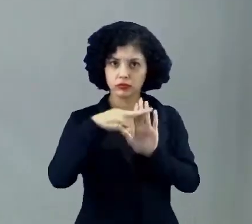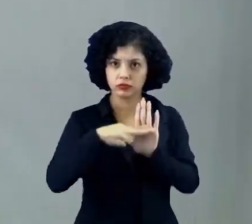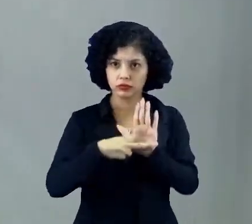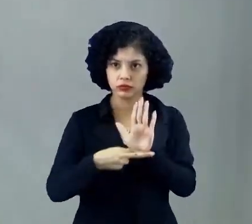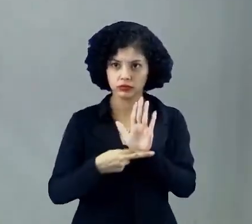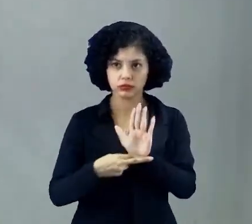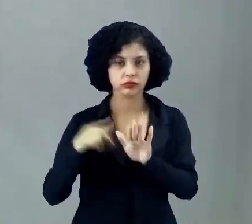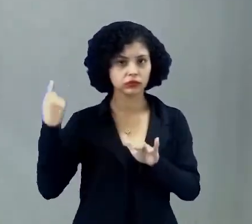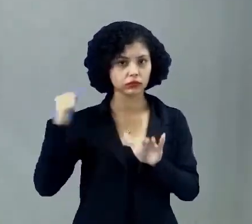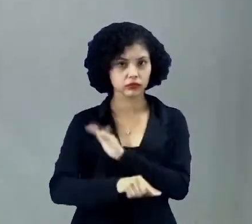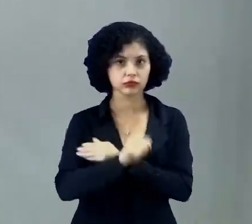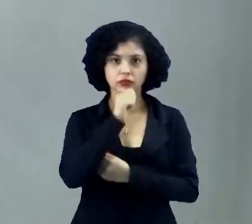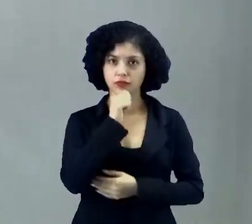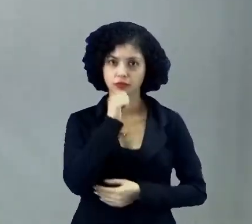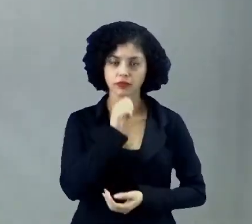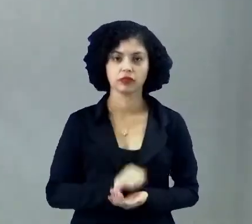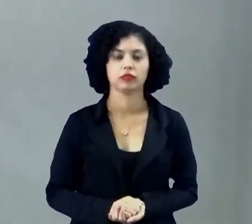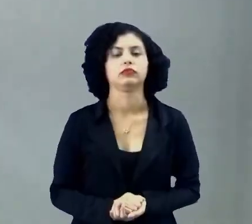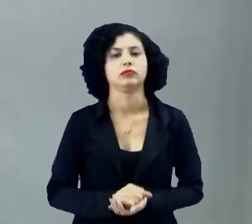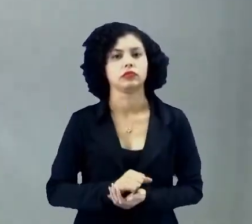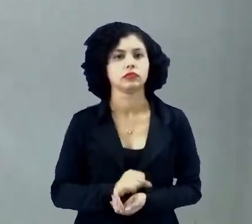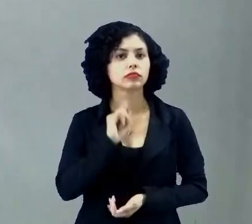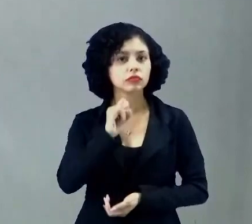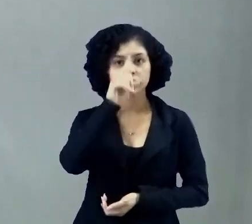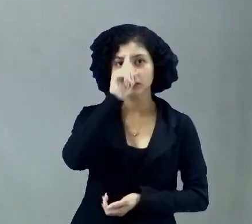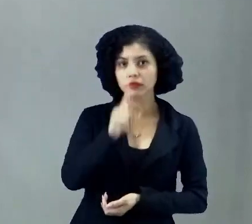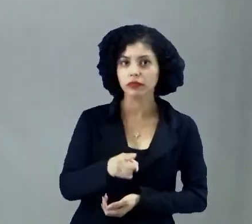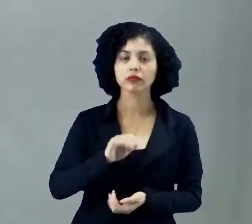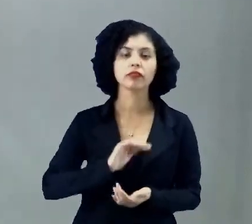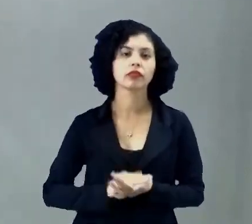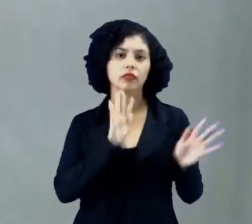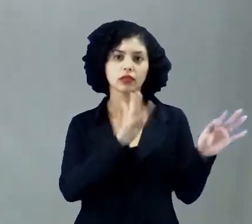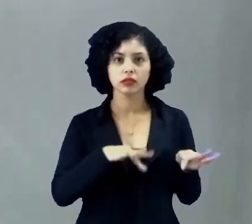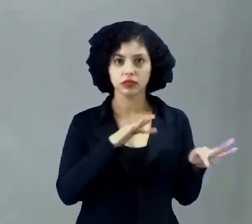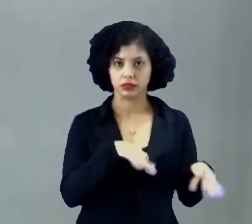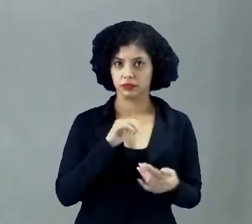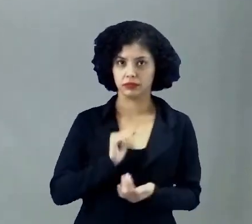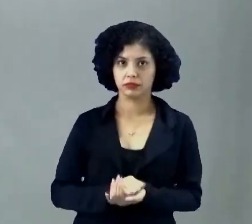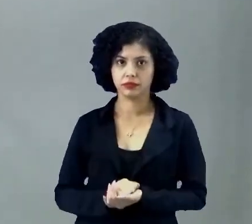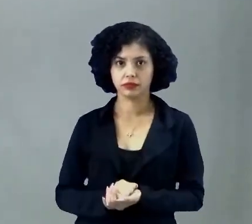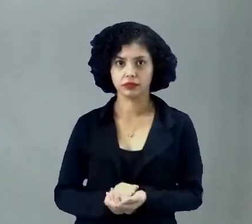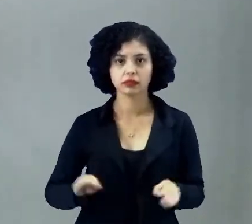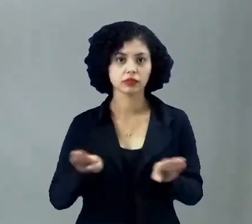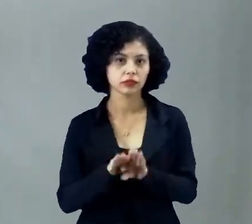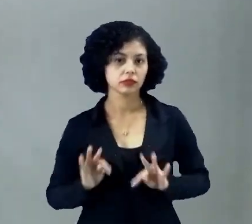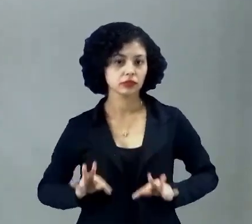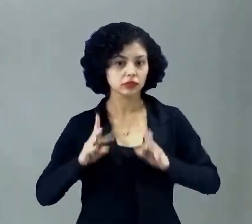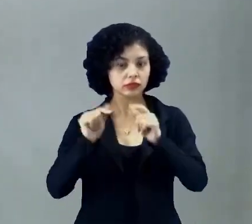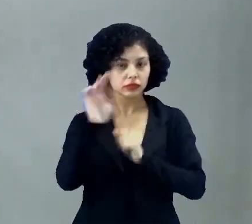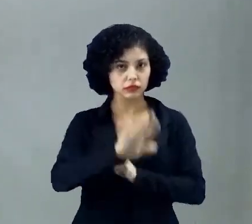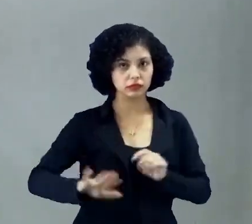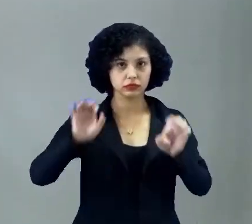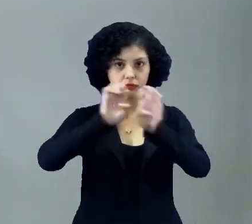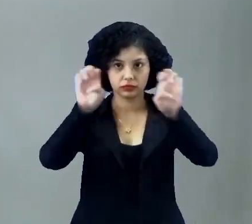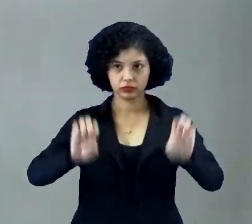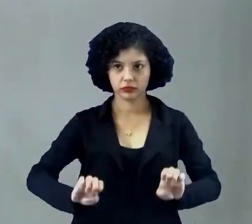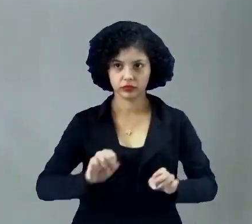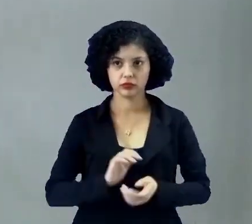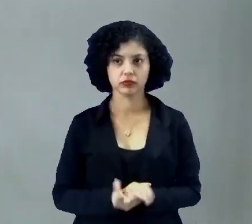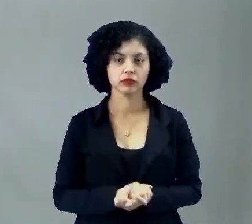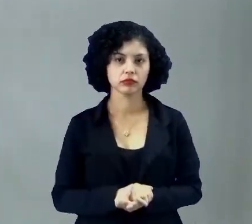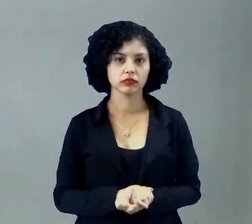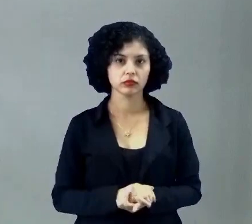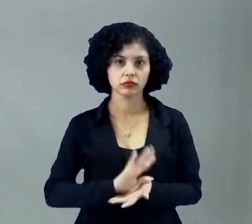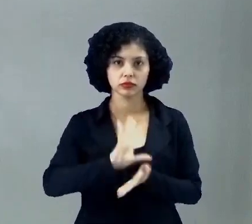regras internas. Então, o senhor feudal, ele era o governante de toda aquela estrutura,